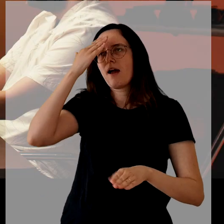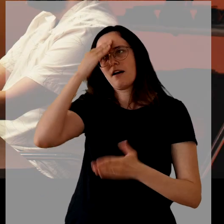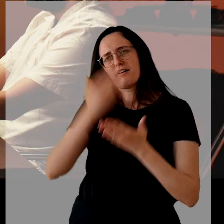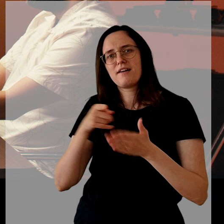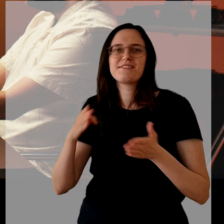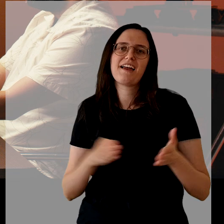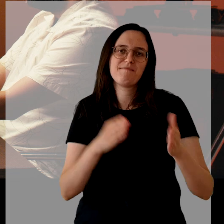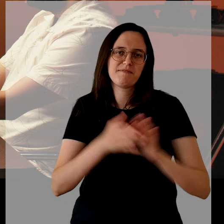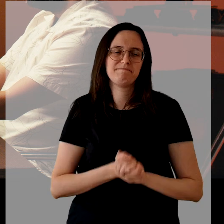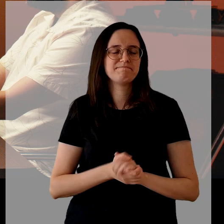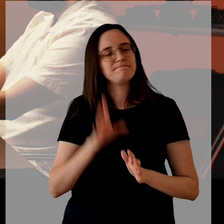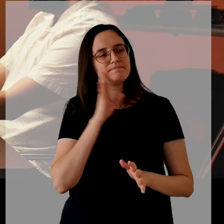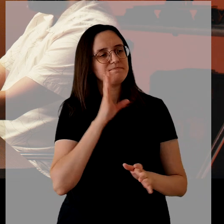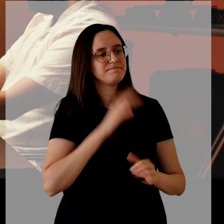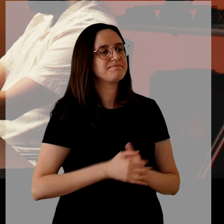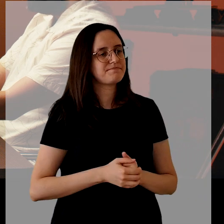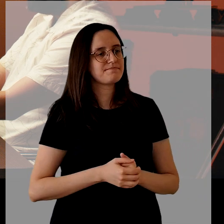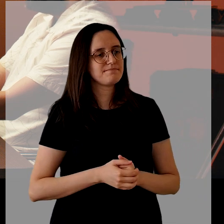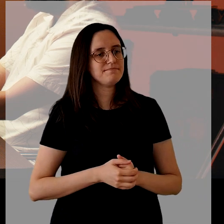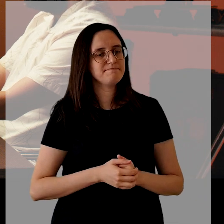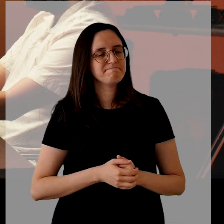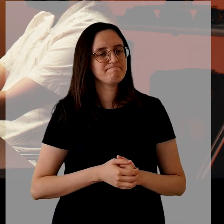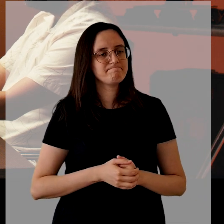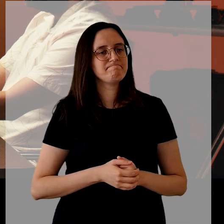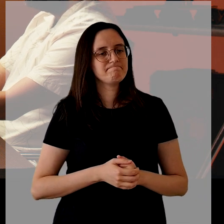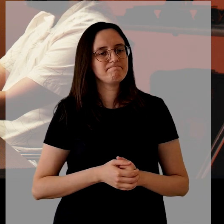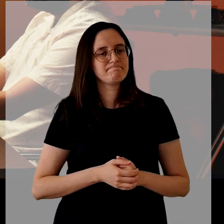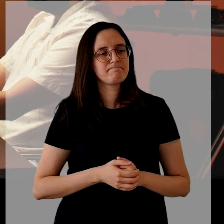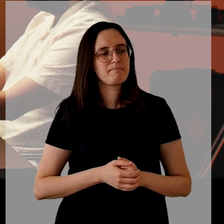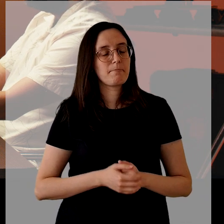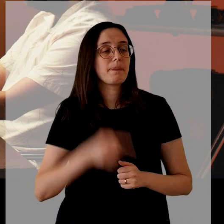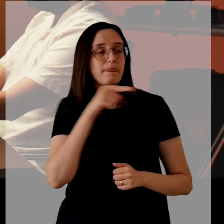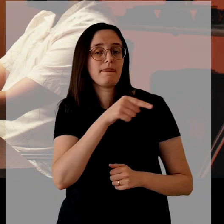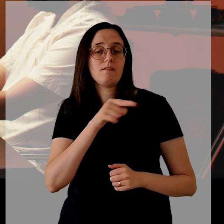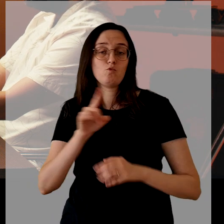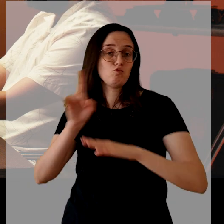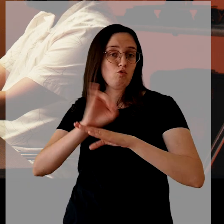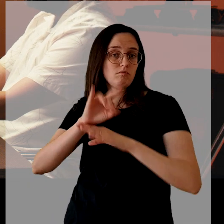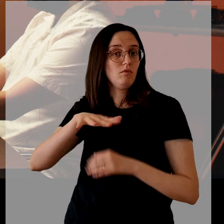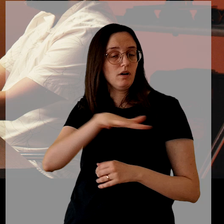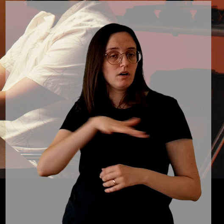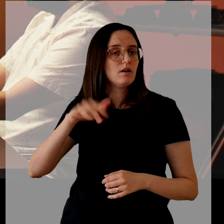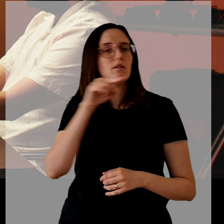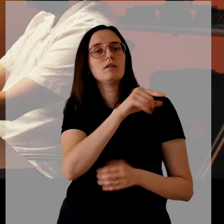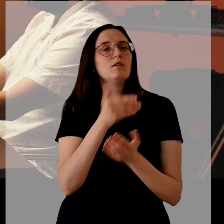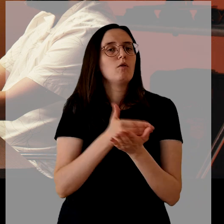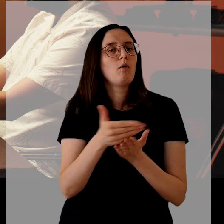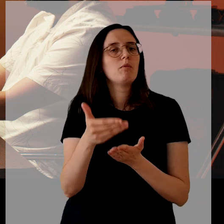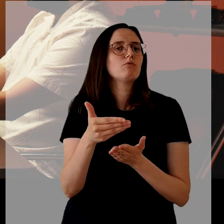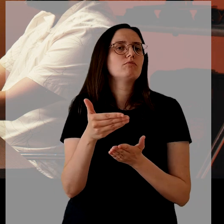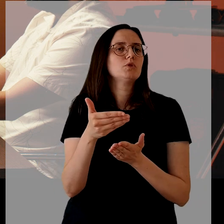aí, assim. Legal. E você do documentário